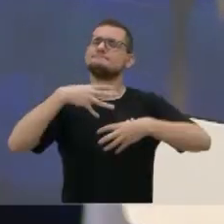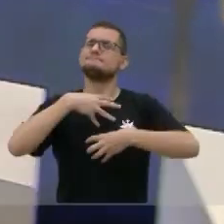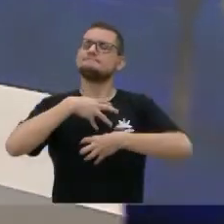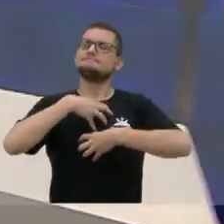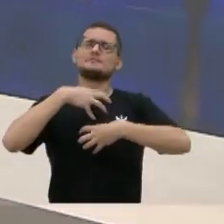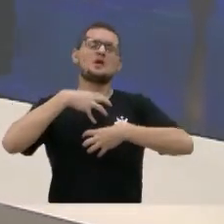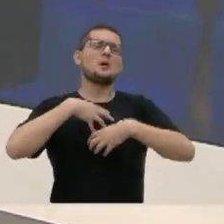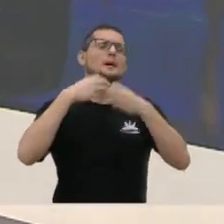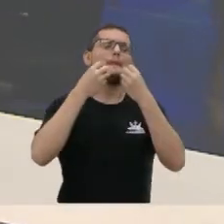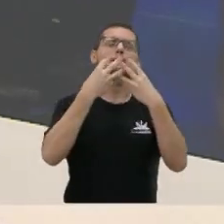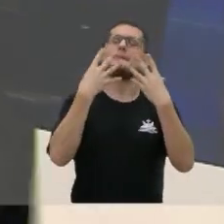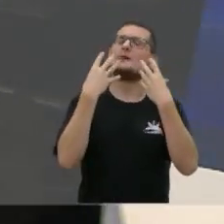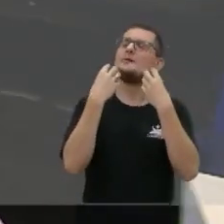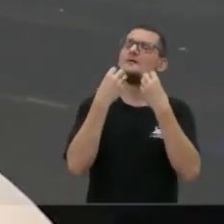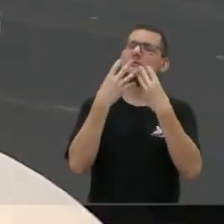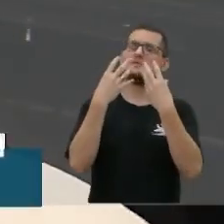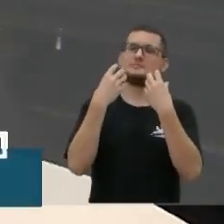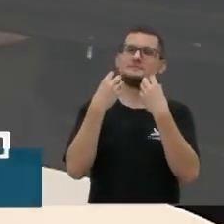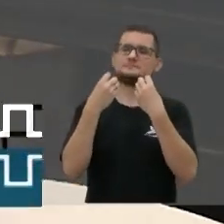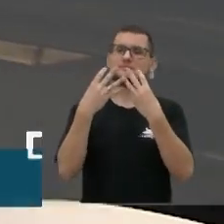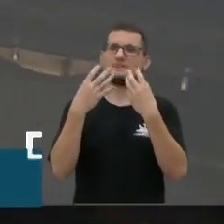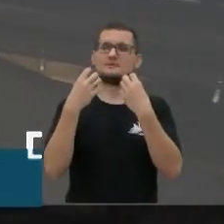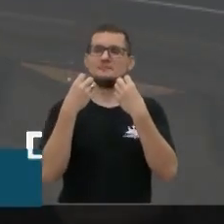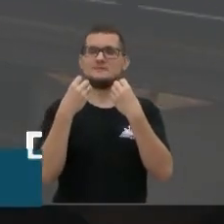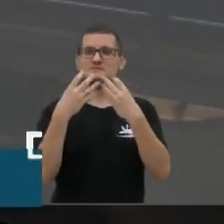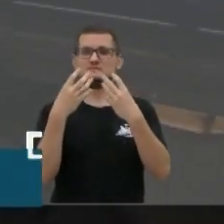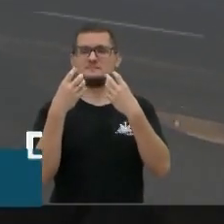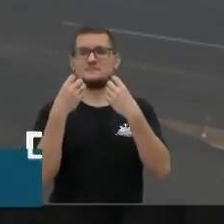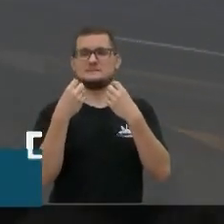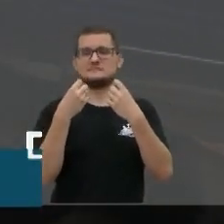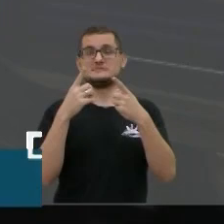ninar, mas o pobre meu